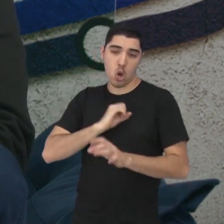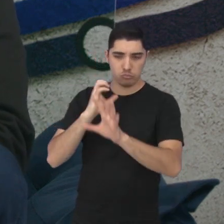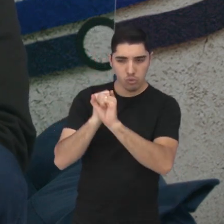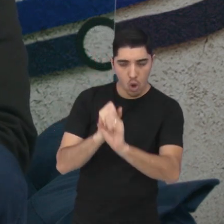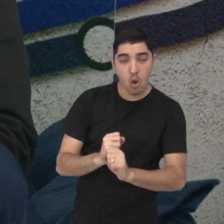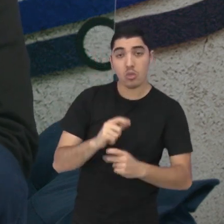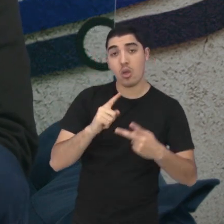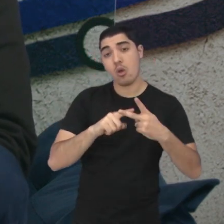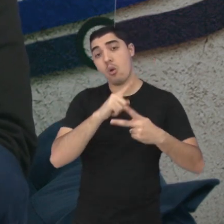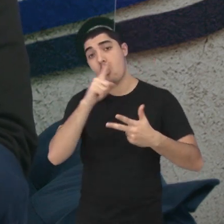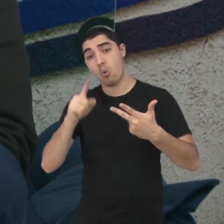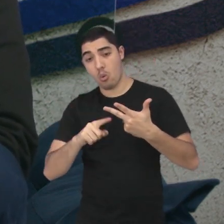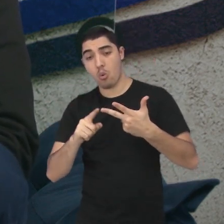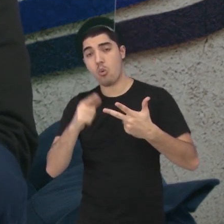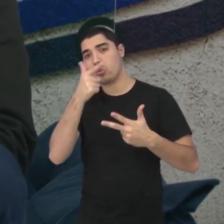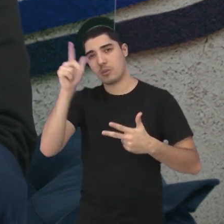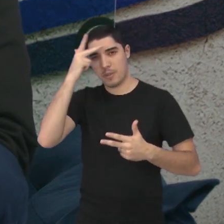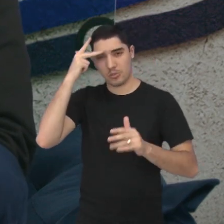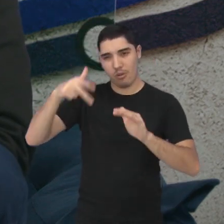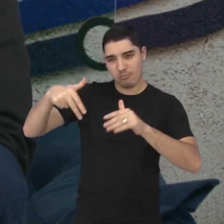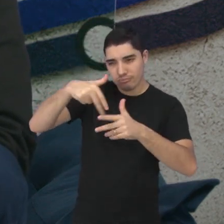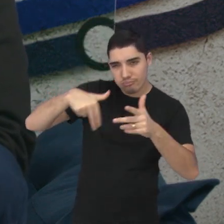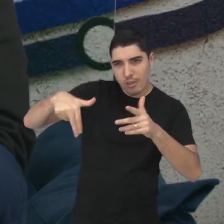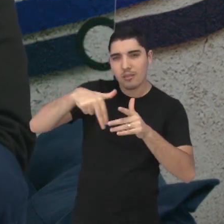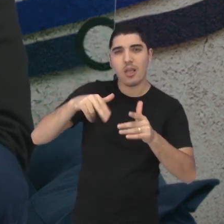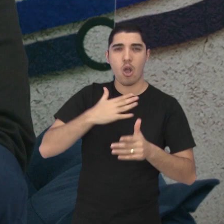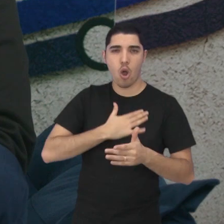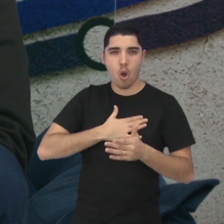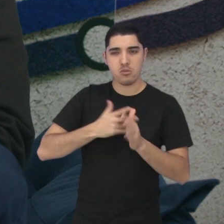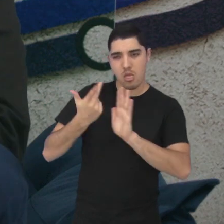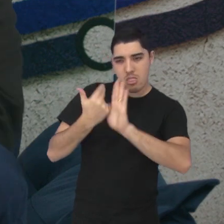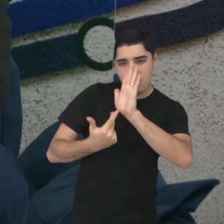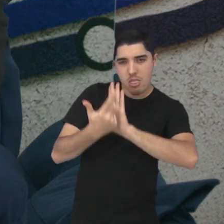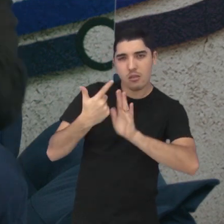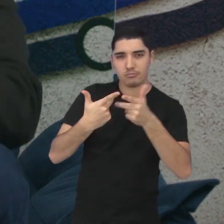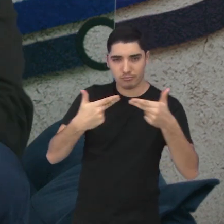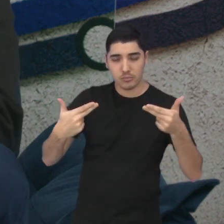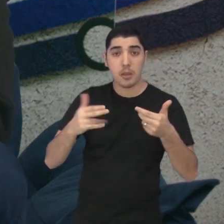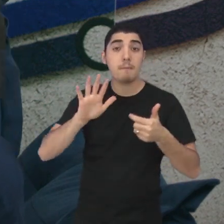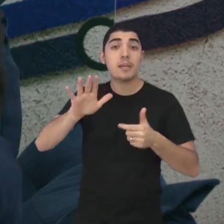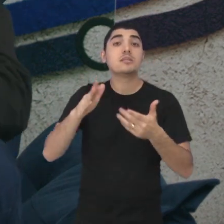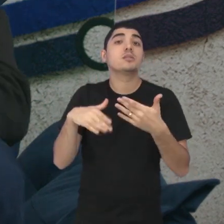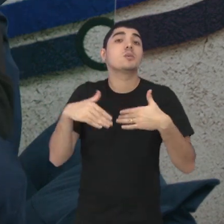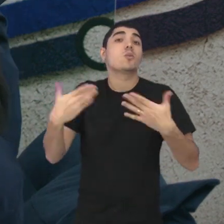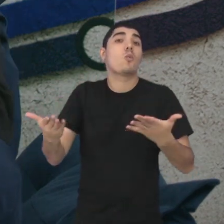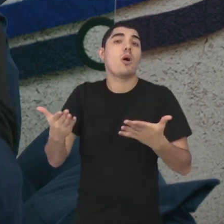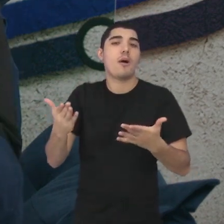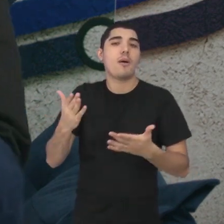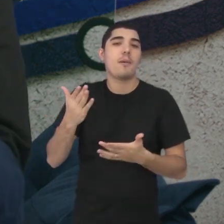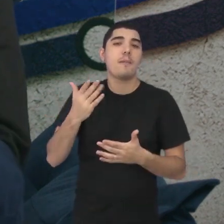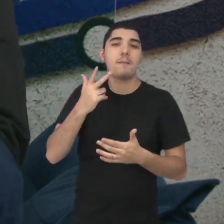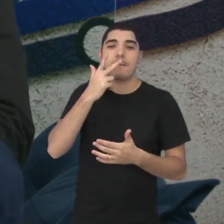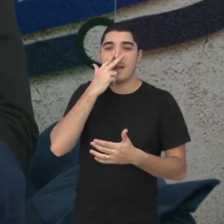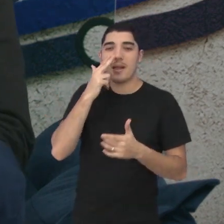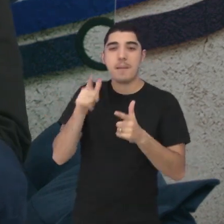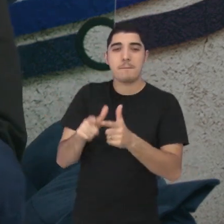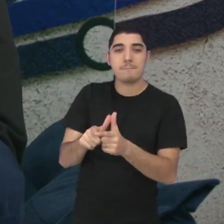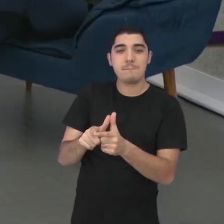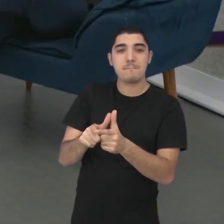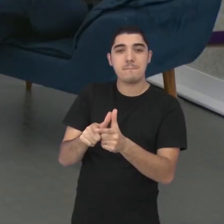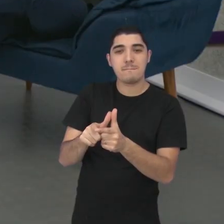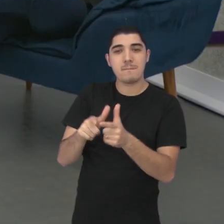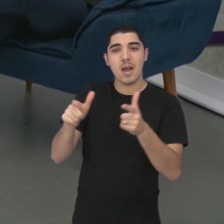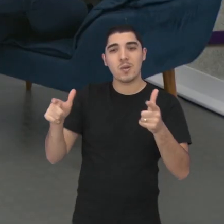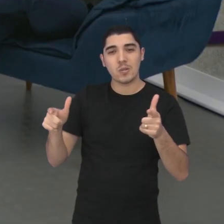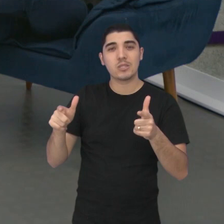mais artistas, né? Quais são os postos de trabalhos, né, mais comuns, né, vamos dizer assim, nesse campos, ramo,